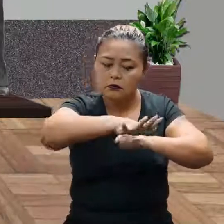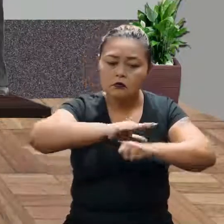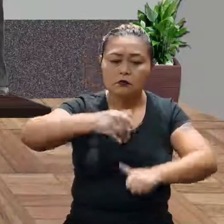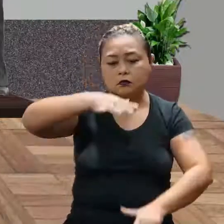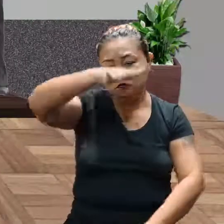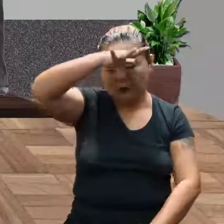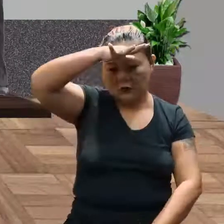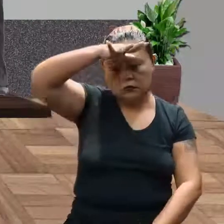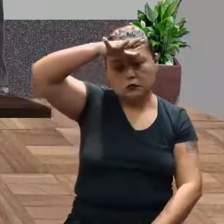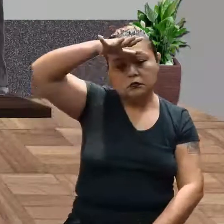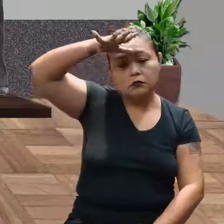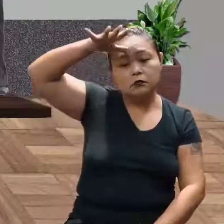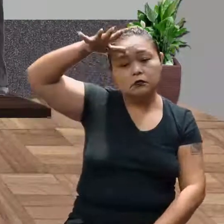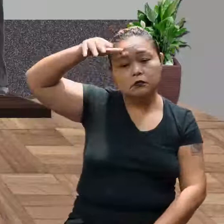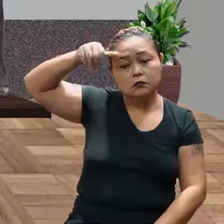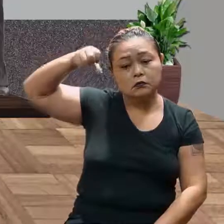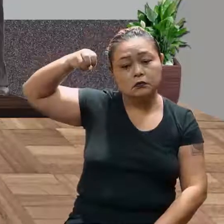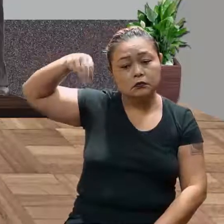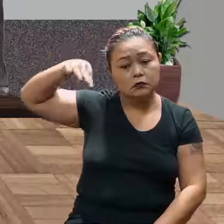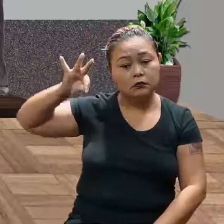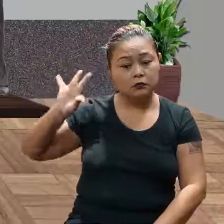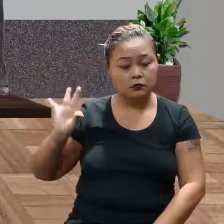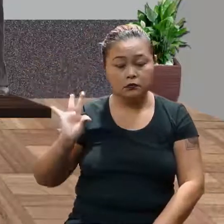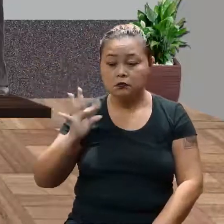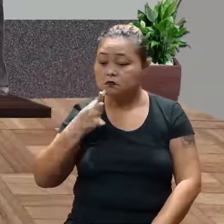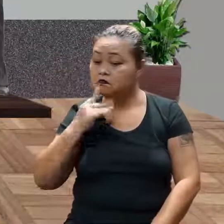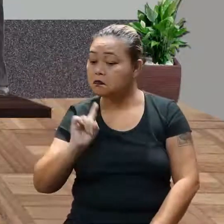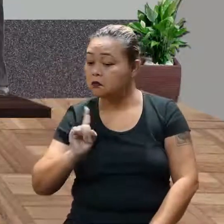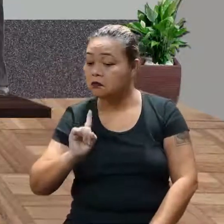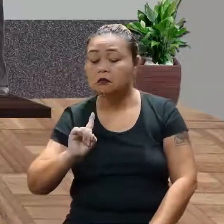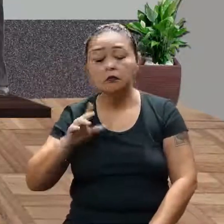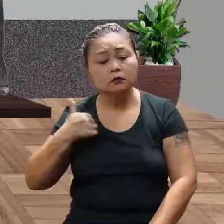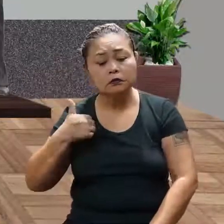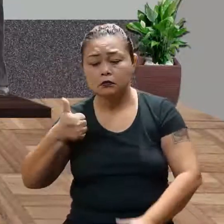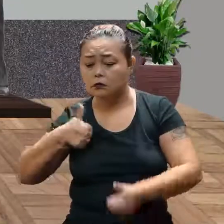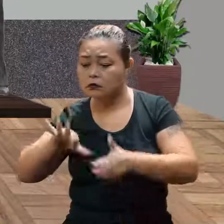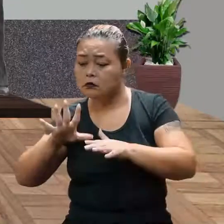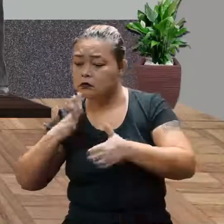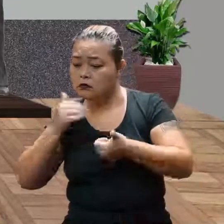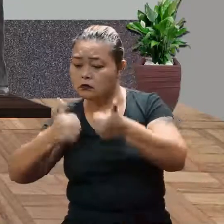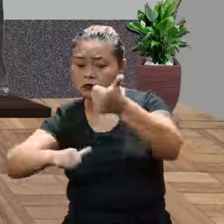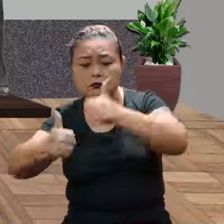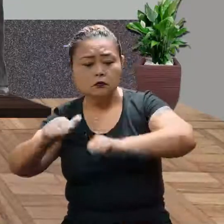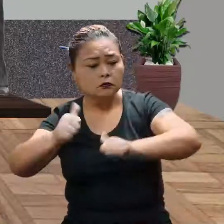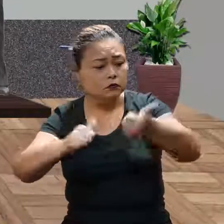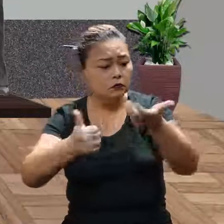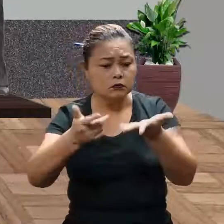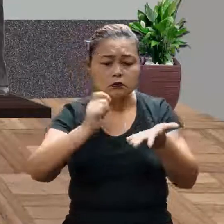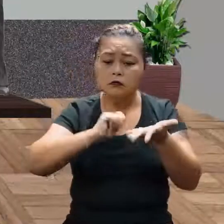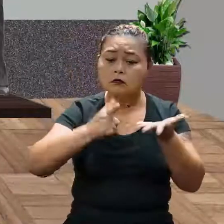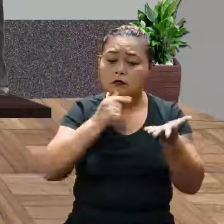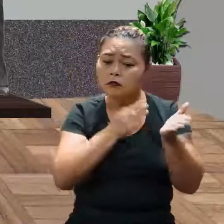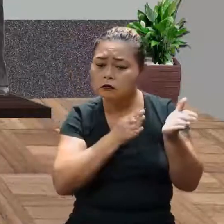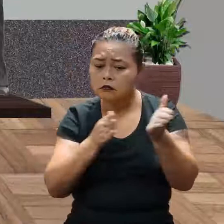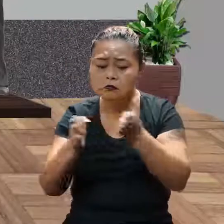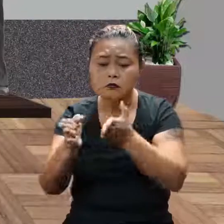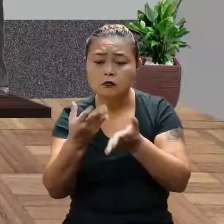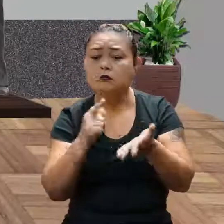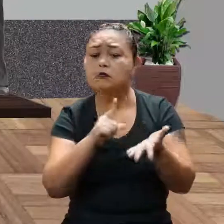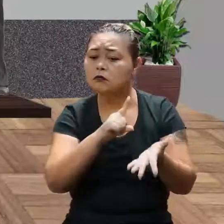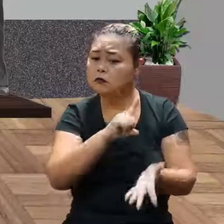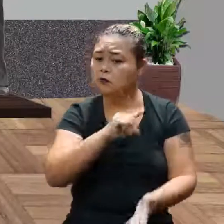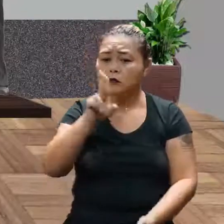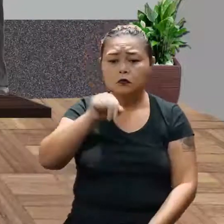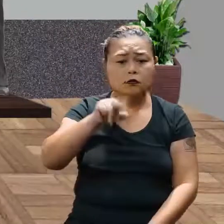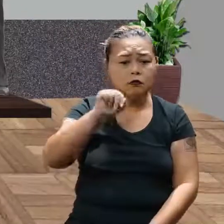Grosso que não era conhecido. Vai fazer essa demarcação, esse reconhecimento dos rios esses